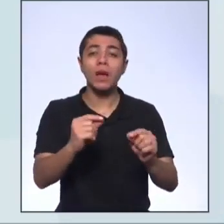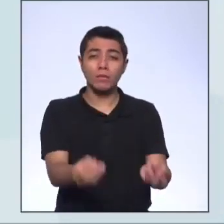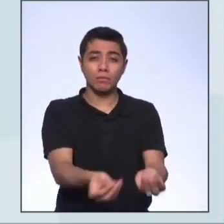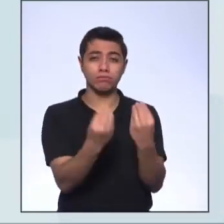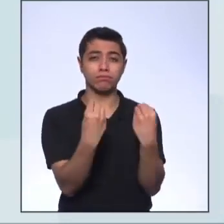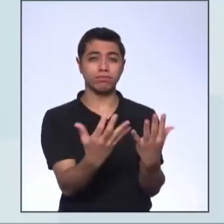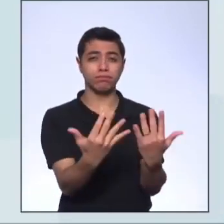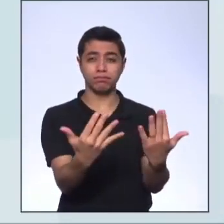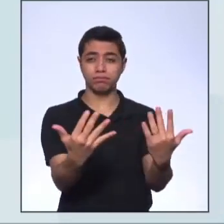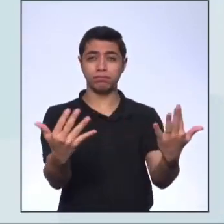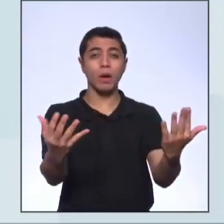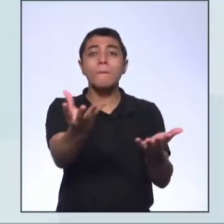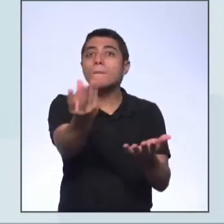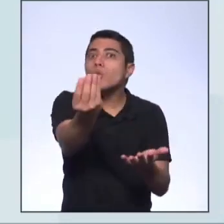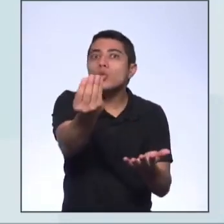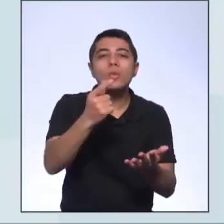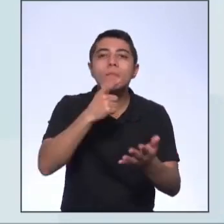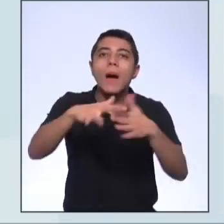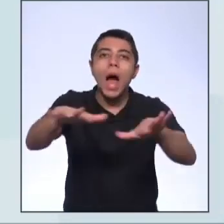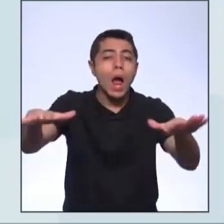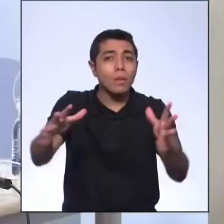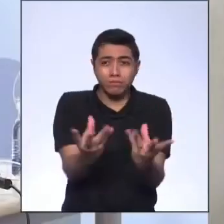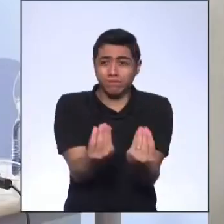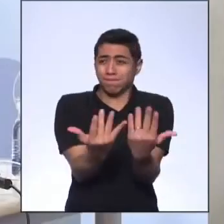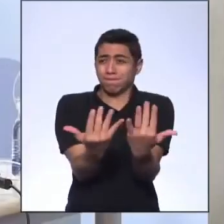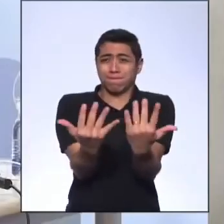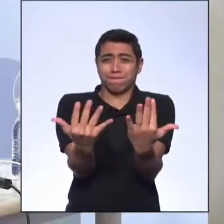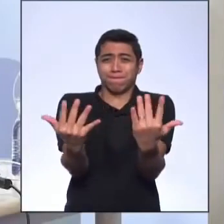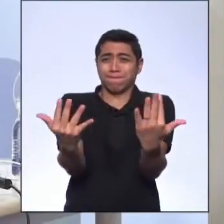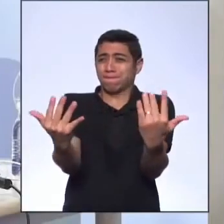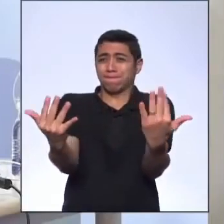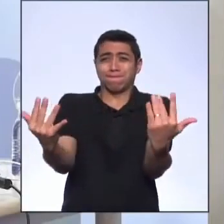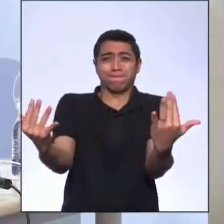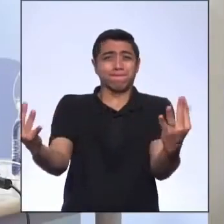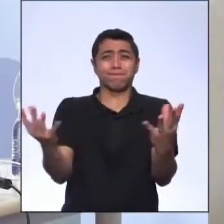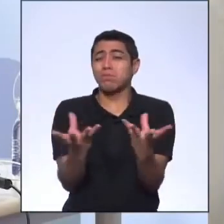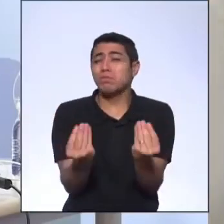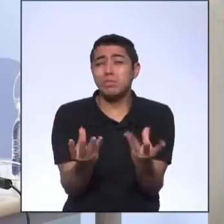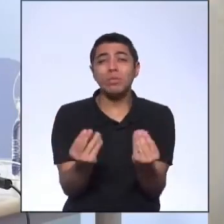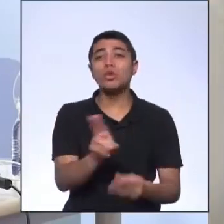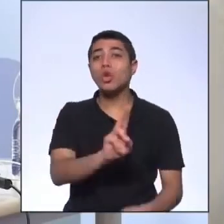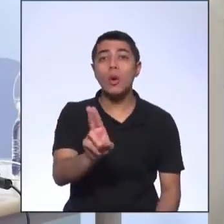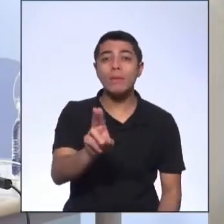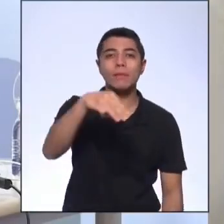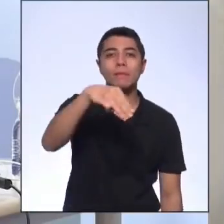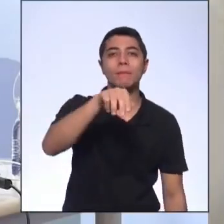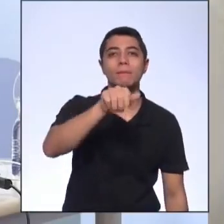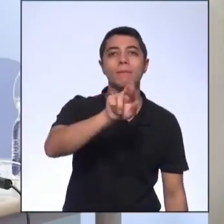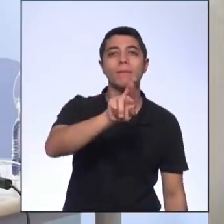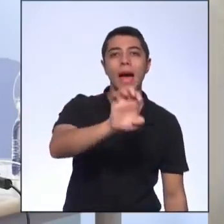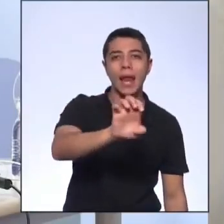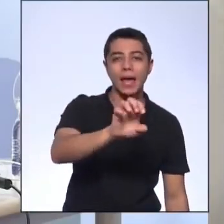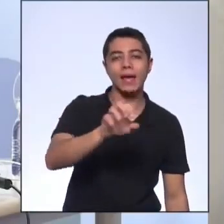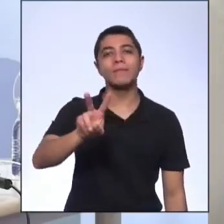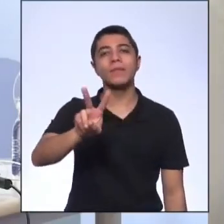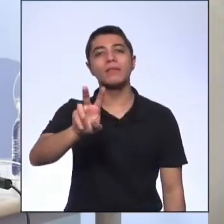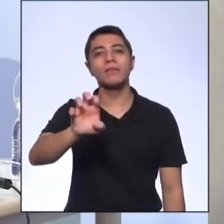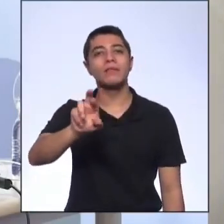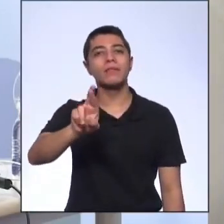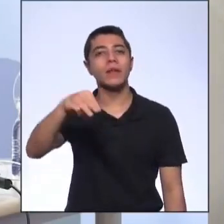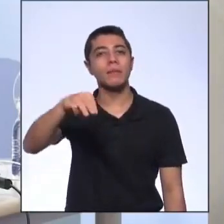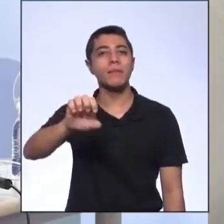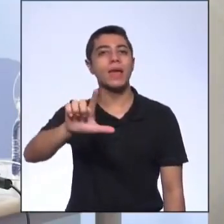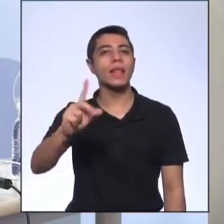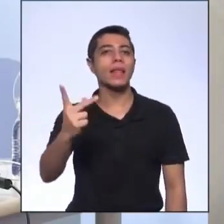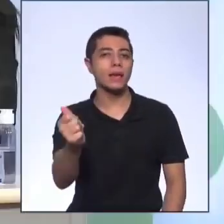proliferando nos mares, em algumas regiões, e aí com isso impede a incidência de luz e várias